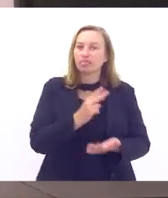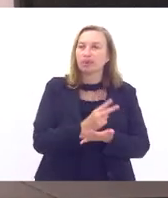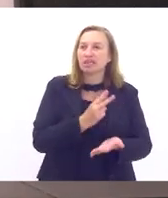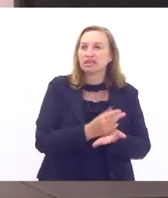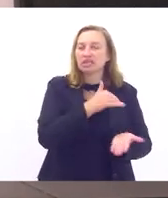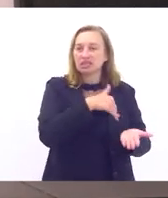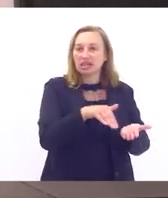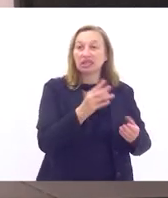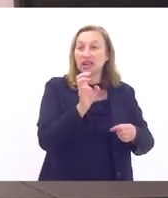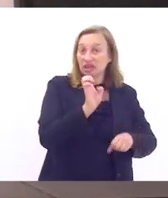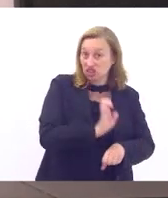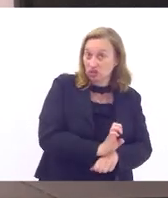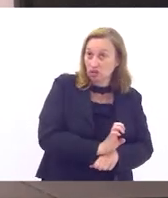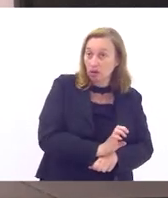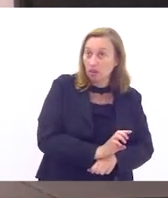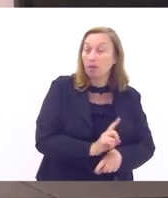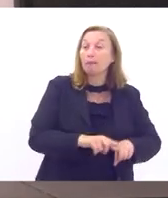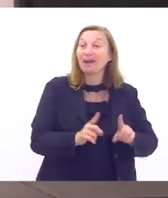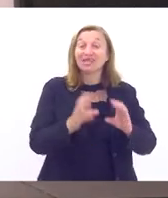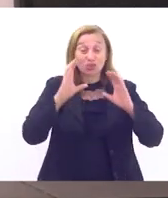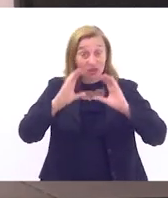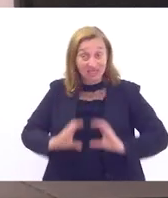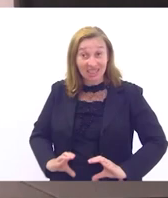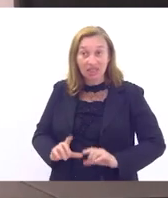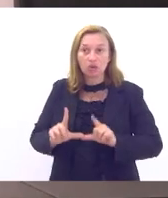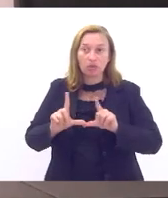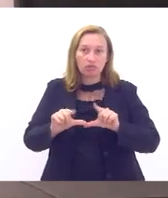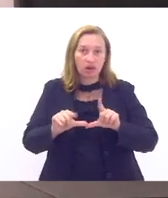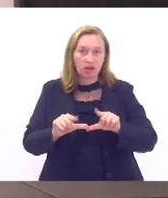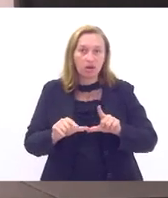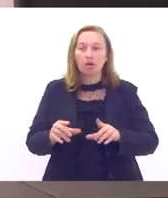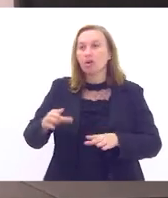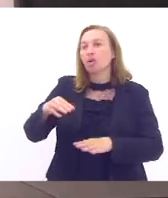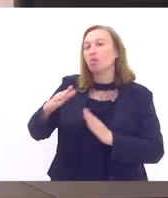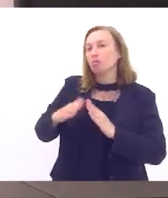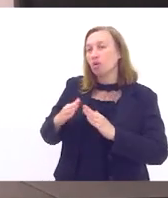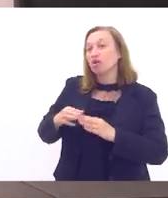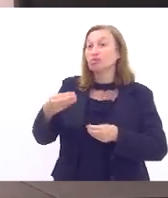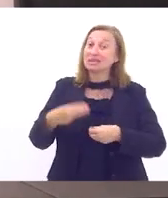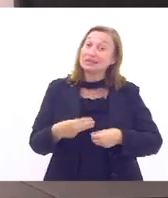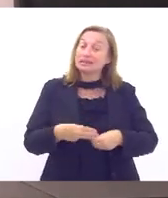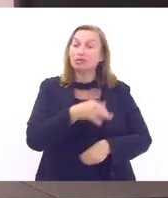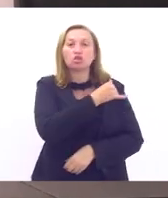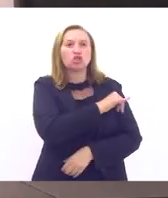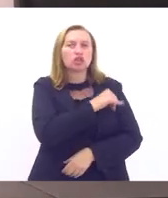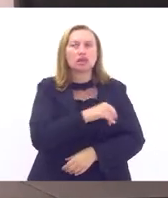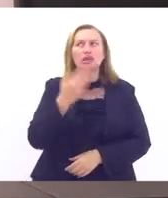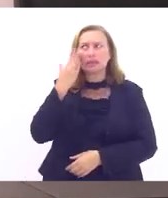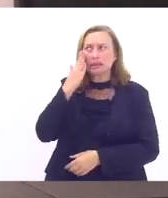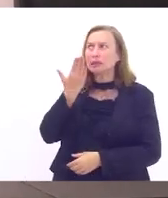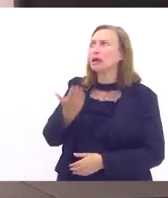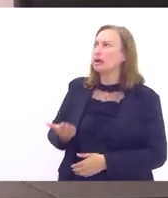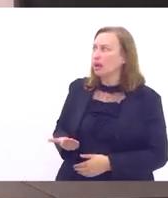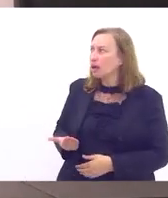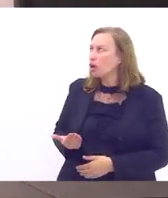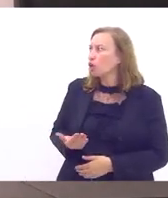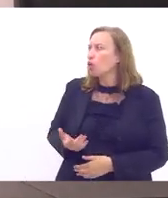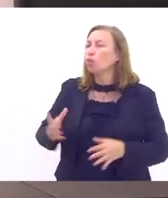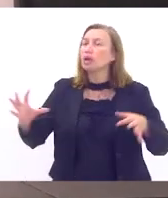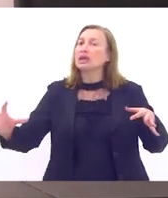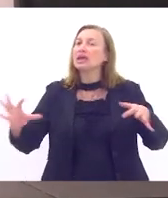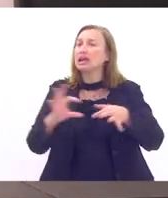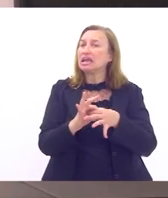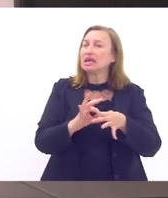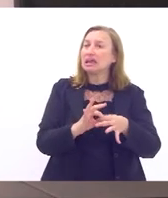secretaria ser estadual, o cidadão de Bangu mora no município do Rio de Janeiro. Então, a gente tem que entender o que interliga